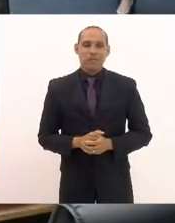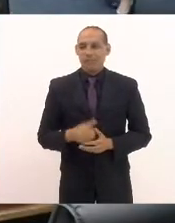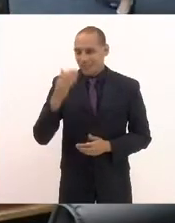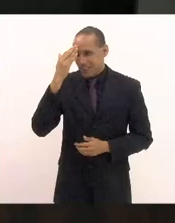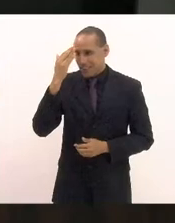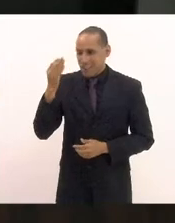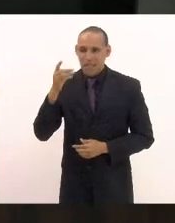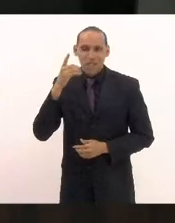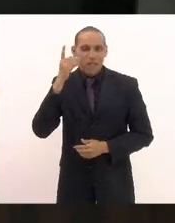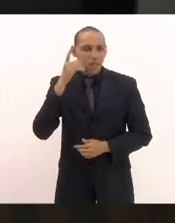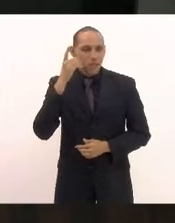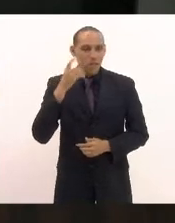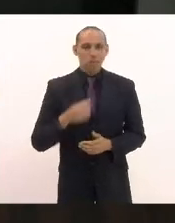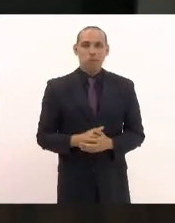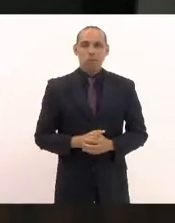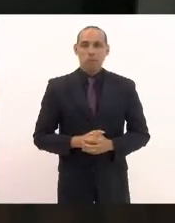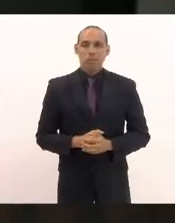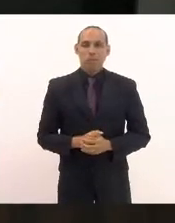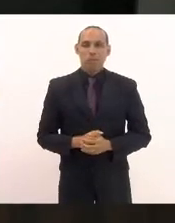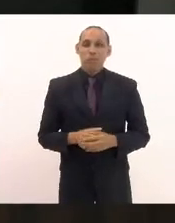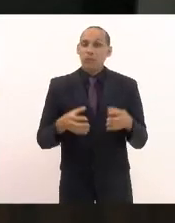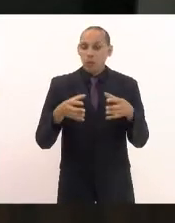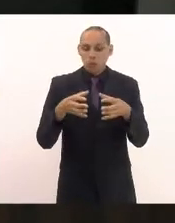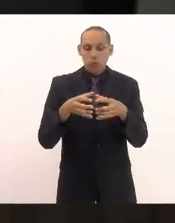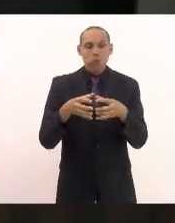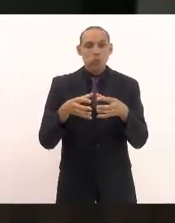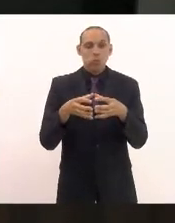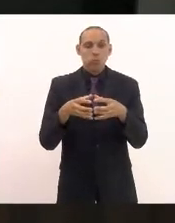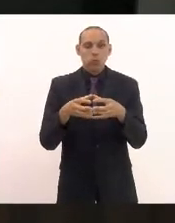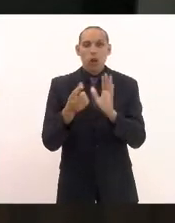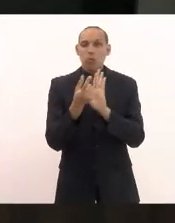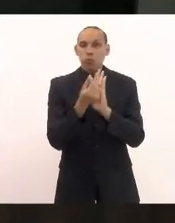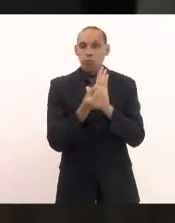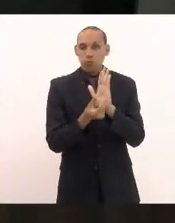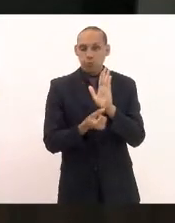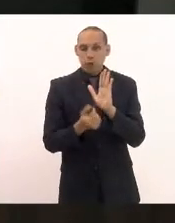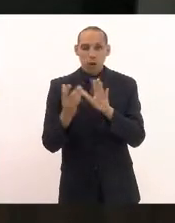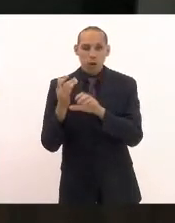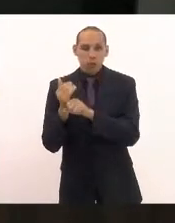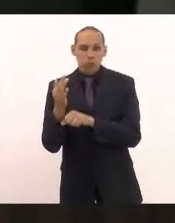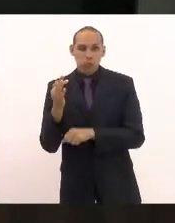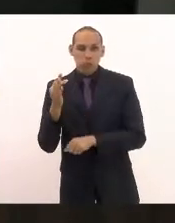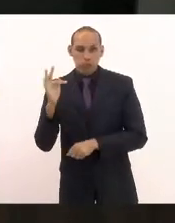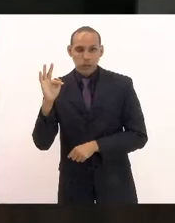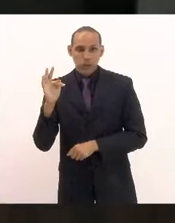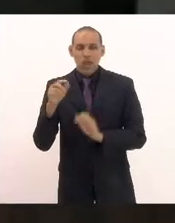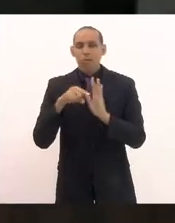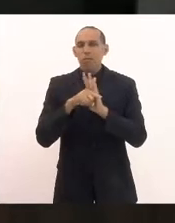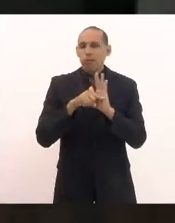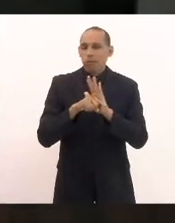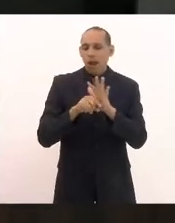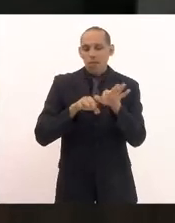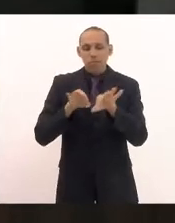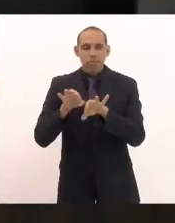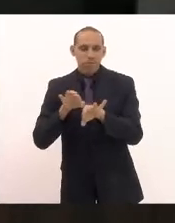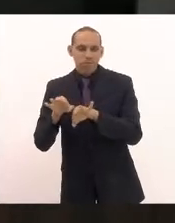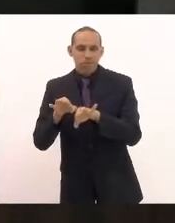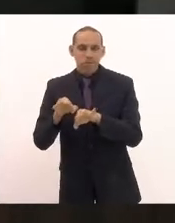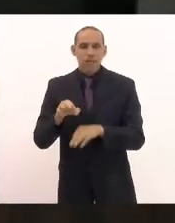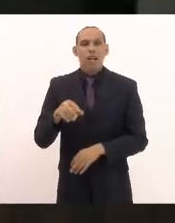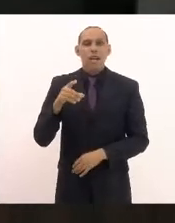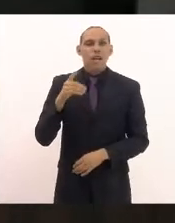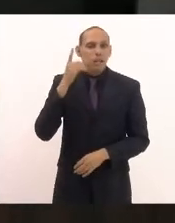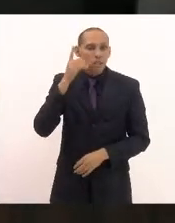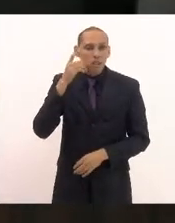Obrigado, deputado. Pela Comissão de Orçamento, Finanças, Fiscalização Financeira e Controle, deputado Márcio